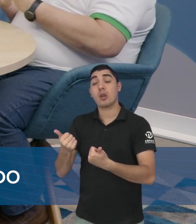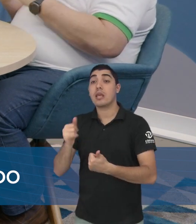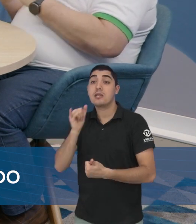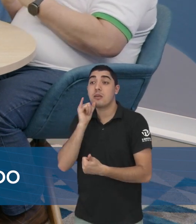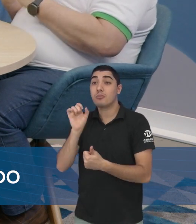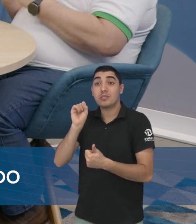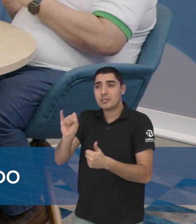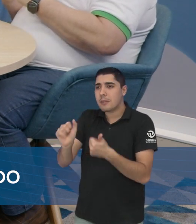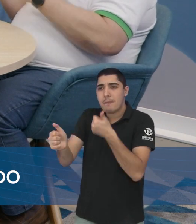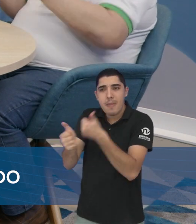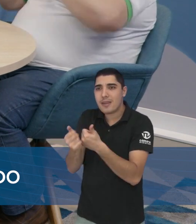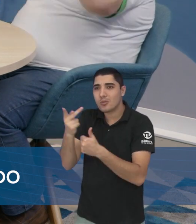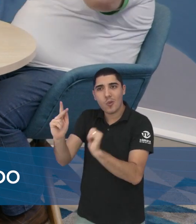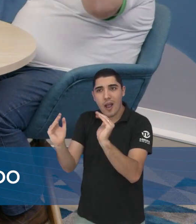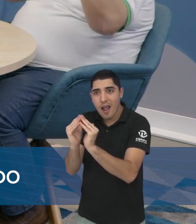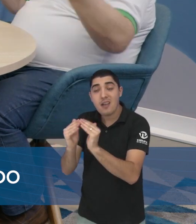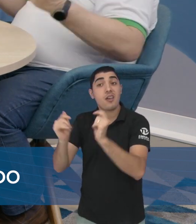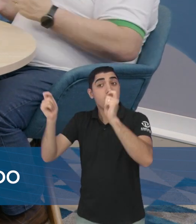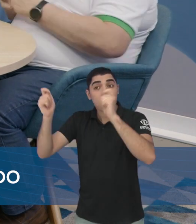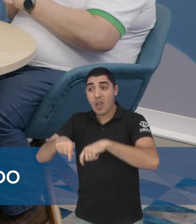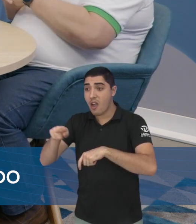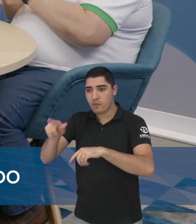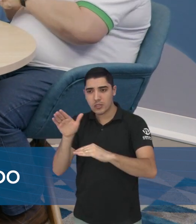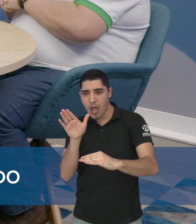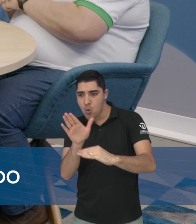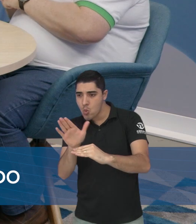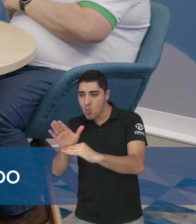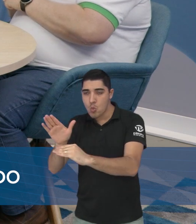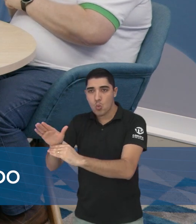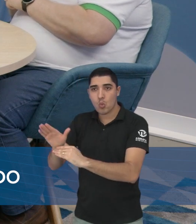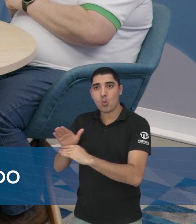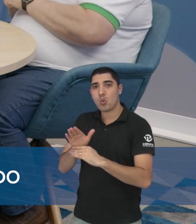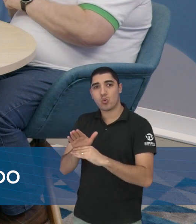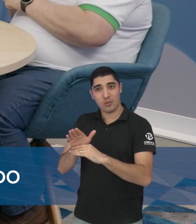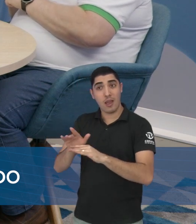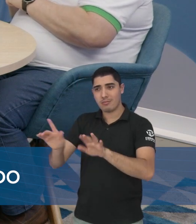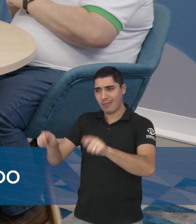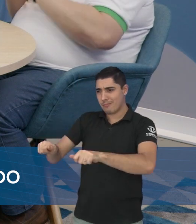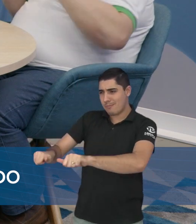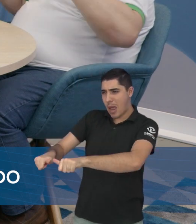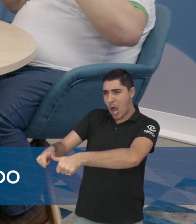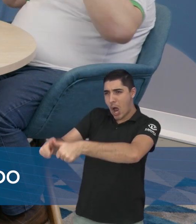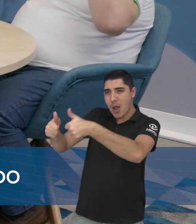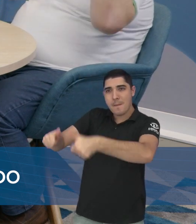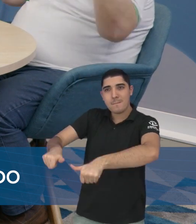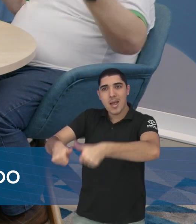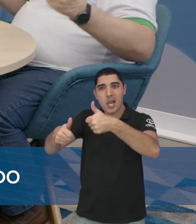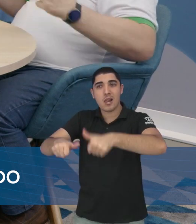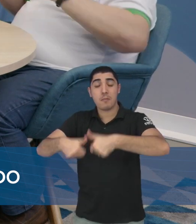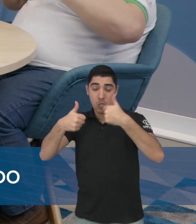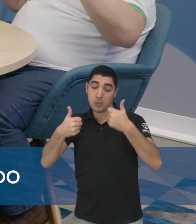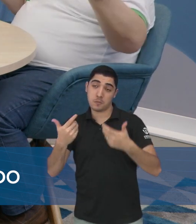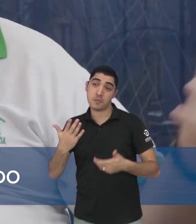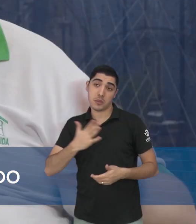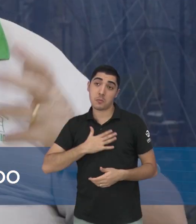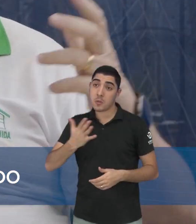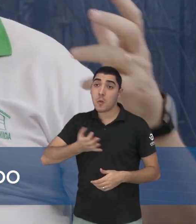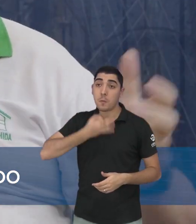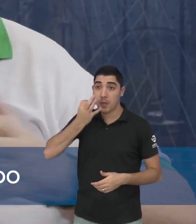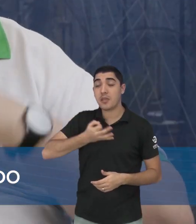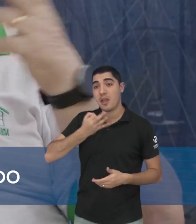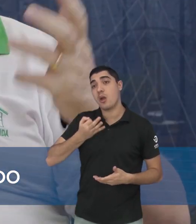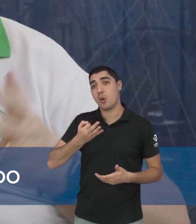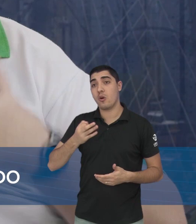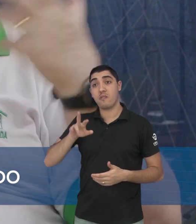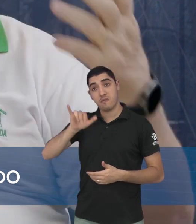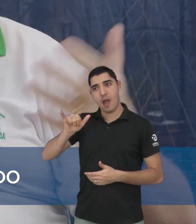dela, ela conseguir estender ainda mais esse bem que ela faz. Eu acredito que um momento as coisas